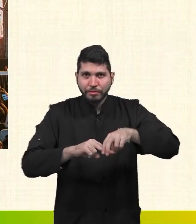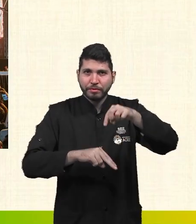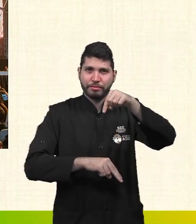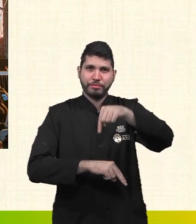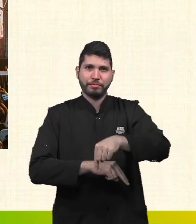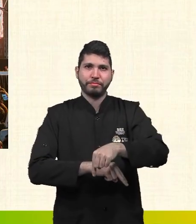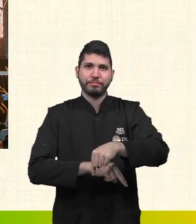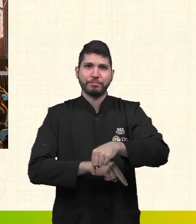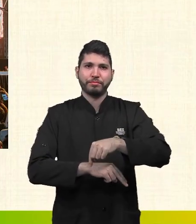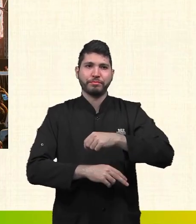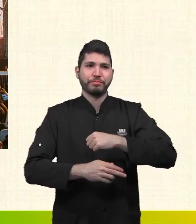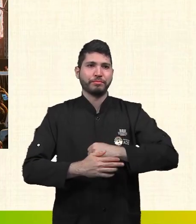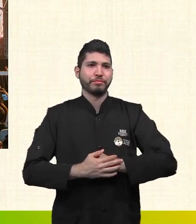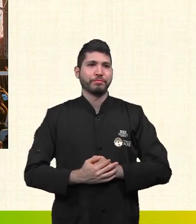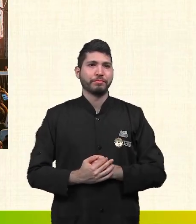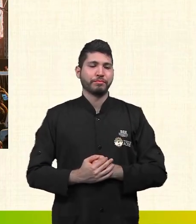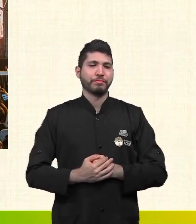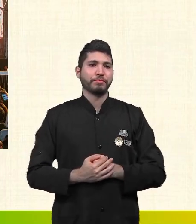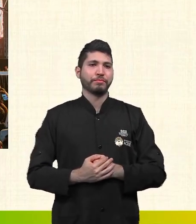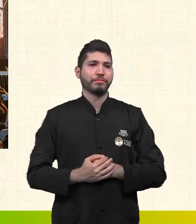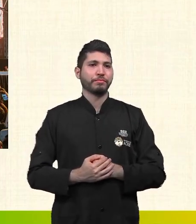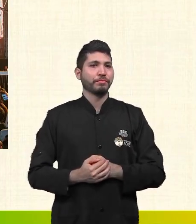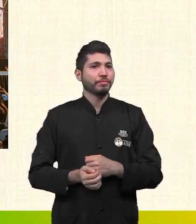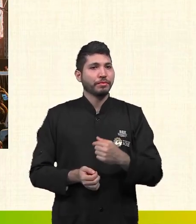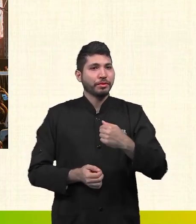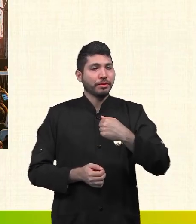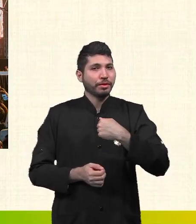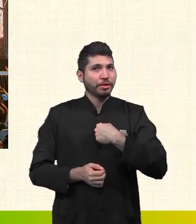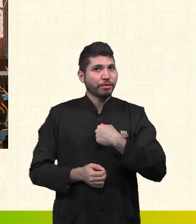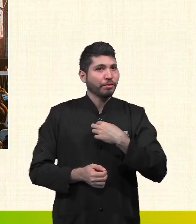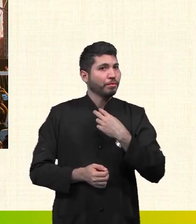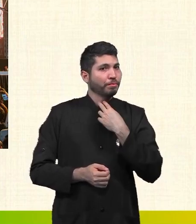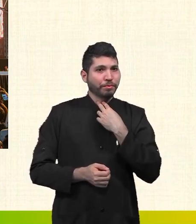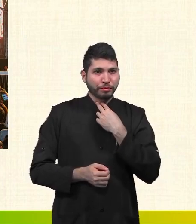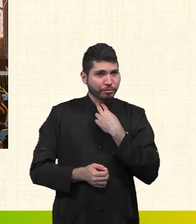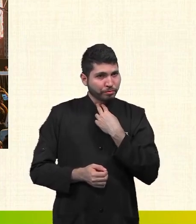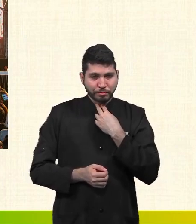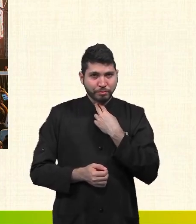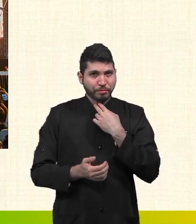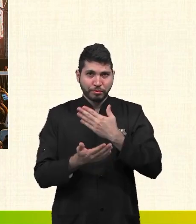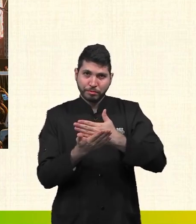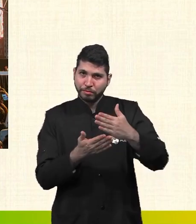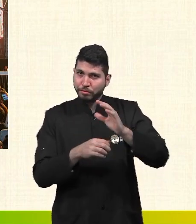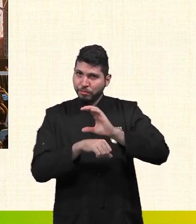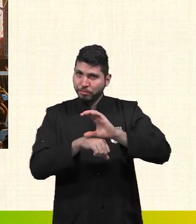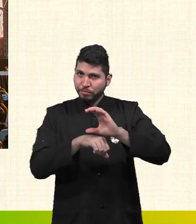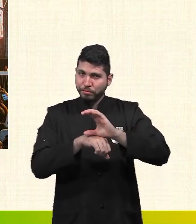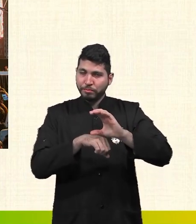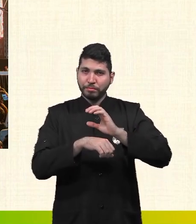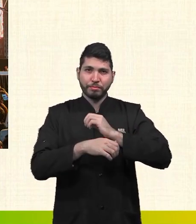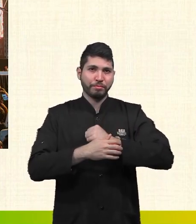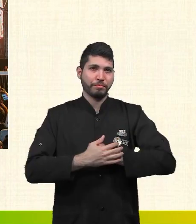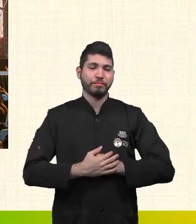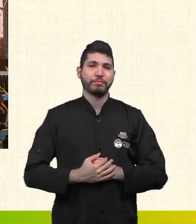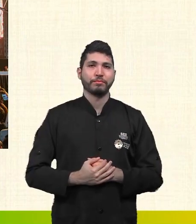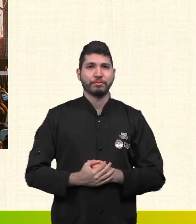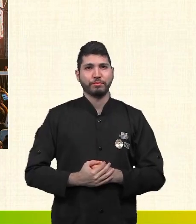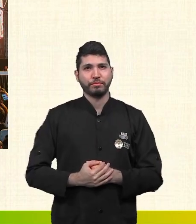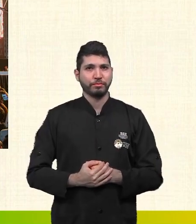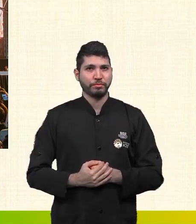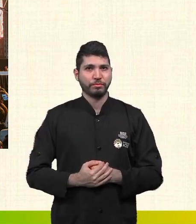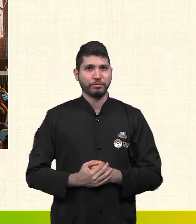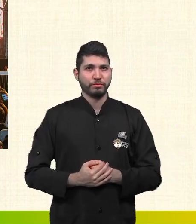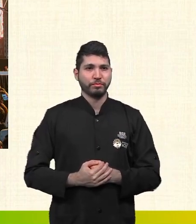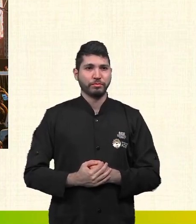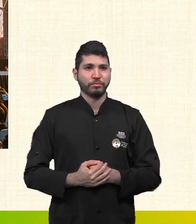Terceiro exemplo, I cannot begin this course. Eu não posso começar este curso.